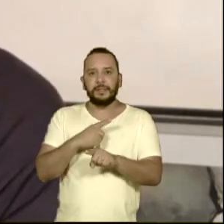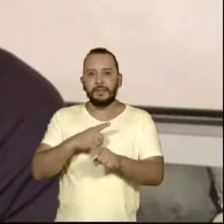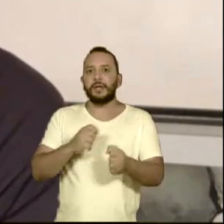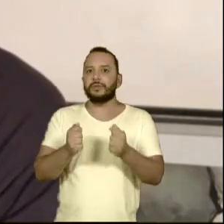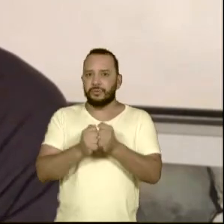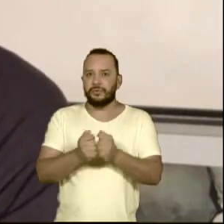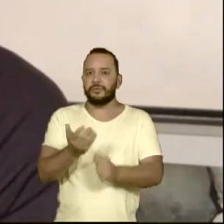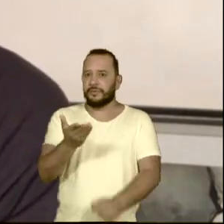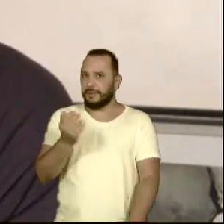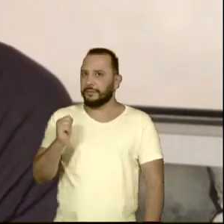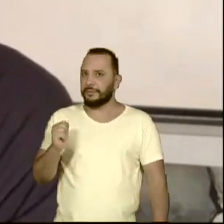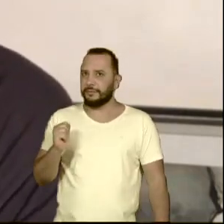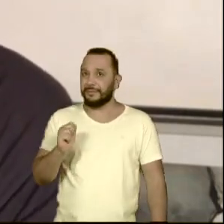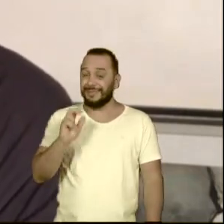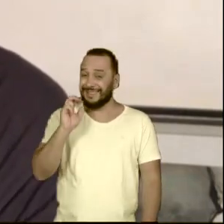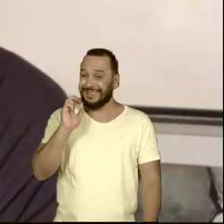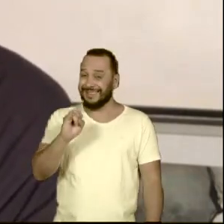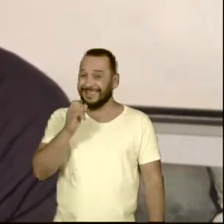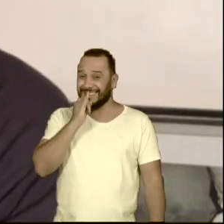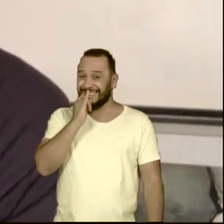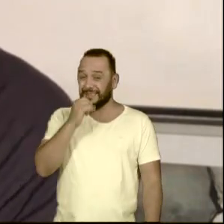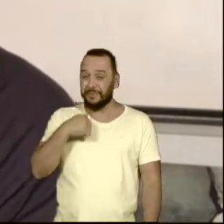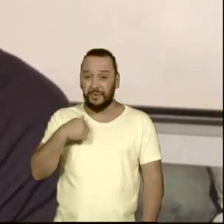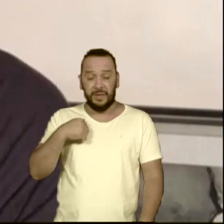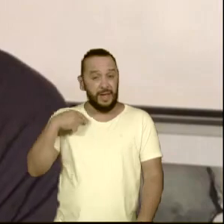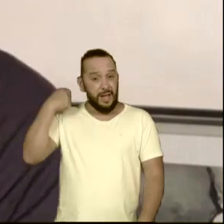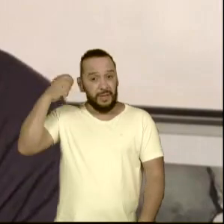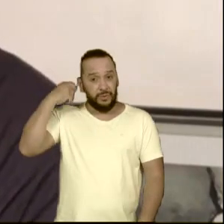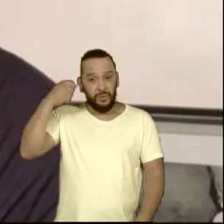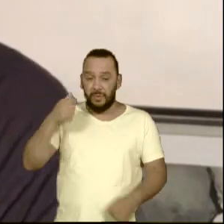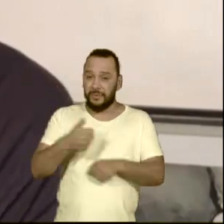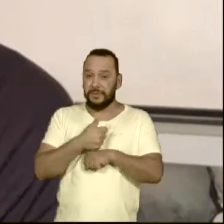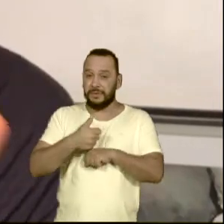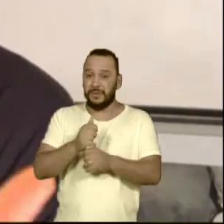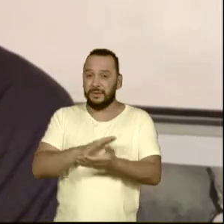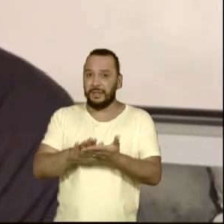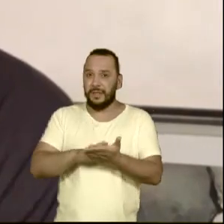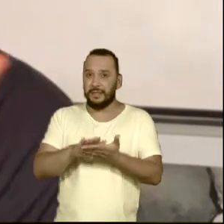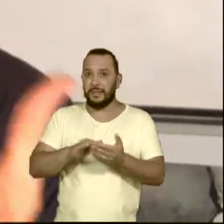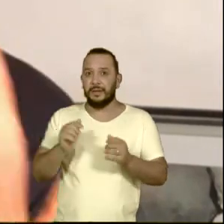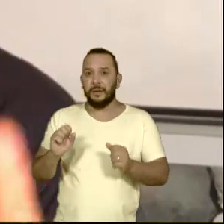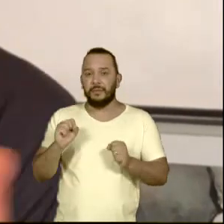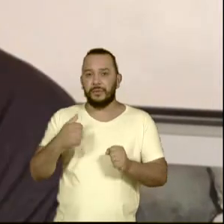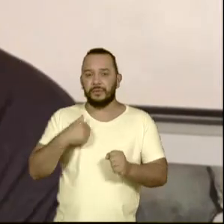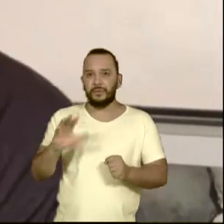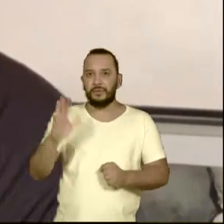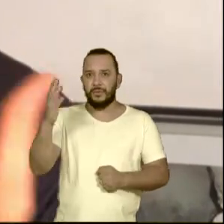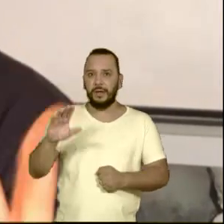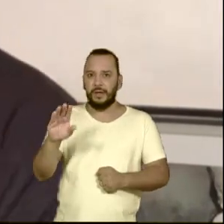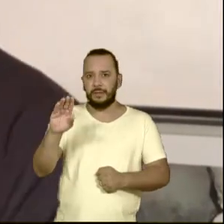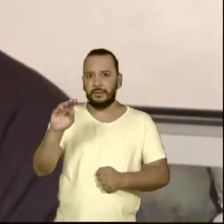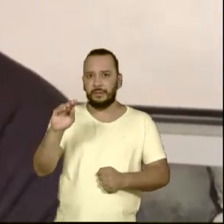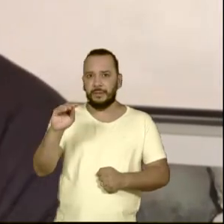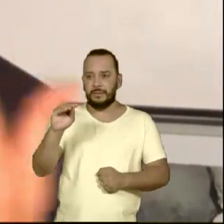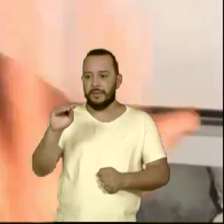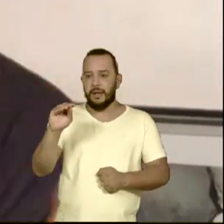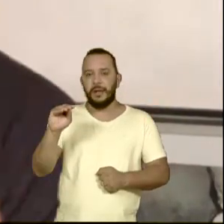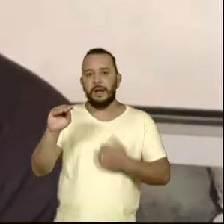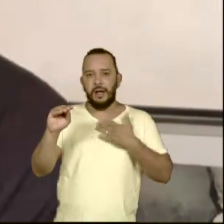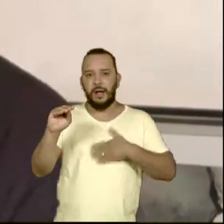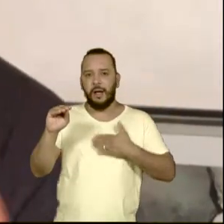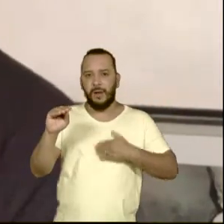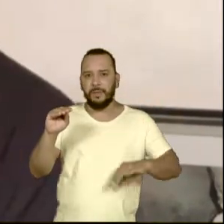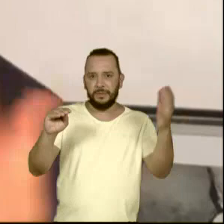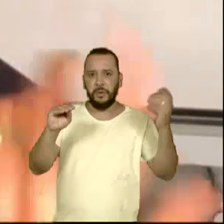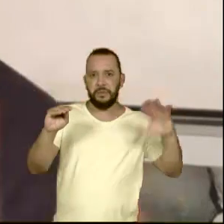o que você está falando. Porque, se não, é muito comum também acontecer do boneco estar falando aqui com essa calma, com não sei o quê, e essa mão não está aqui